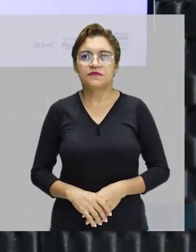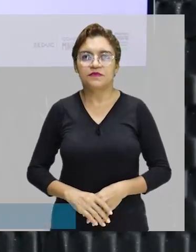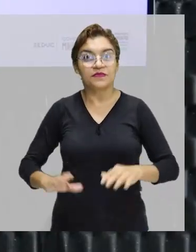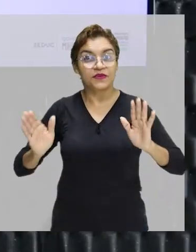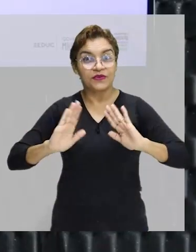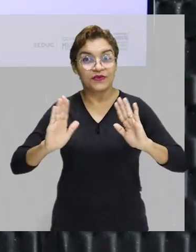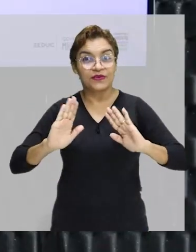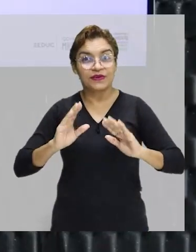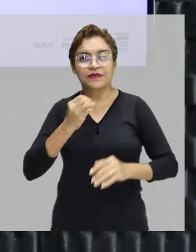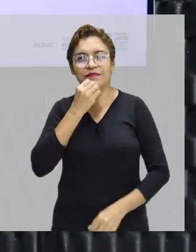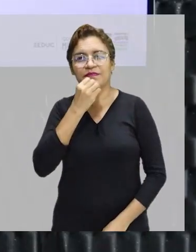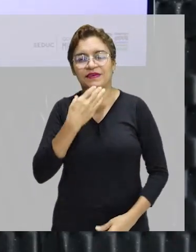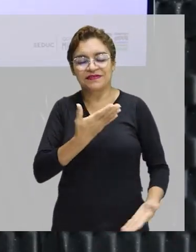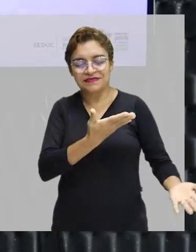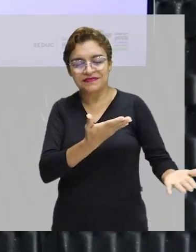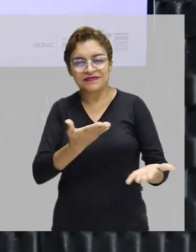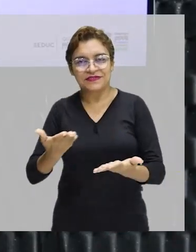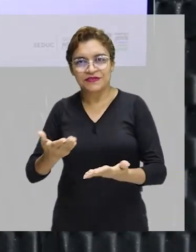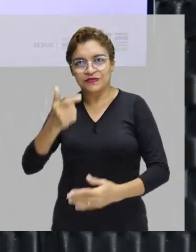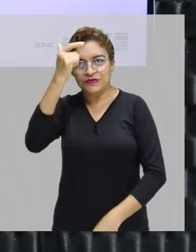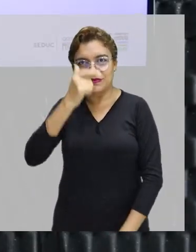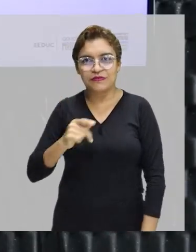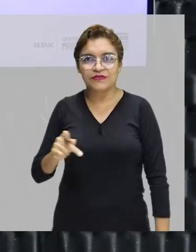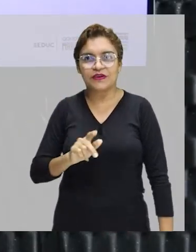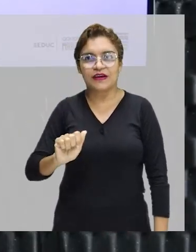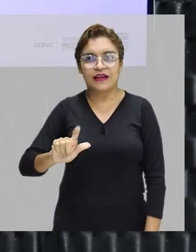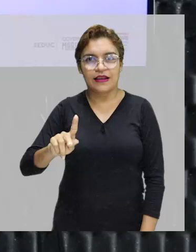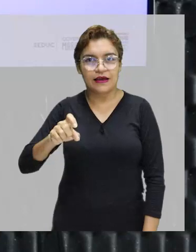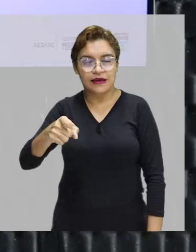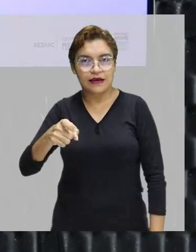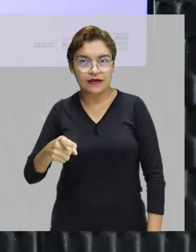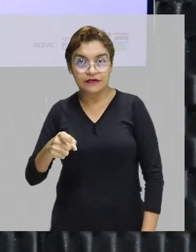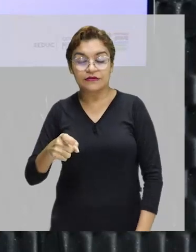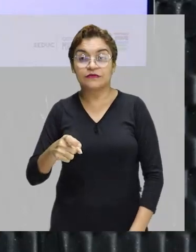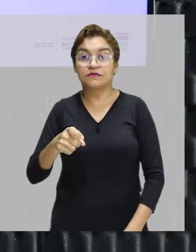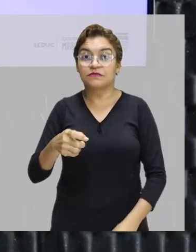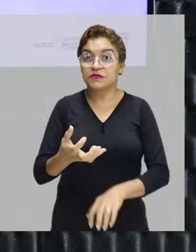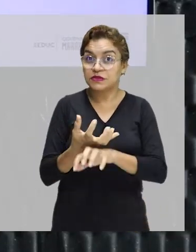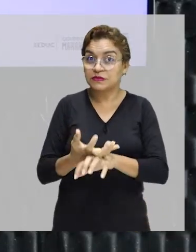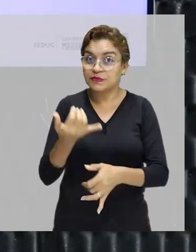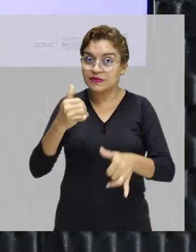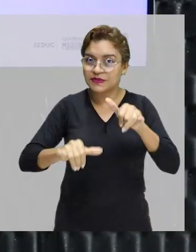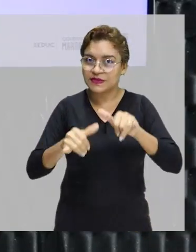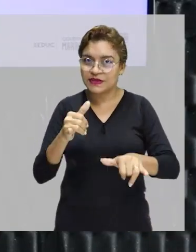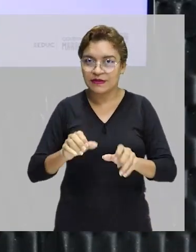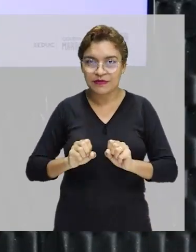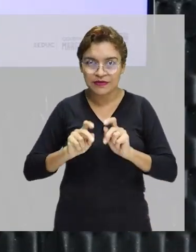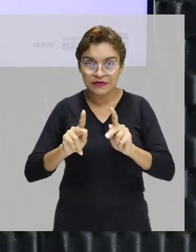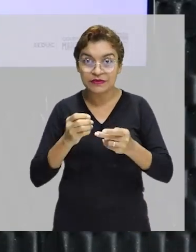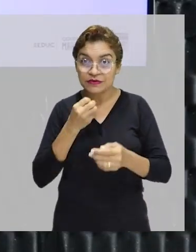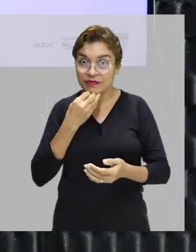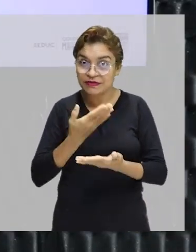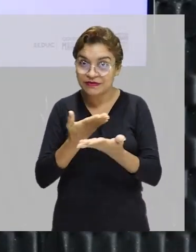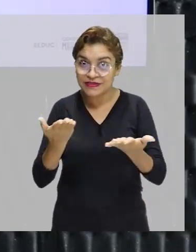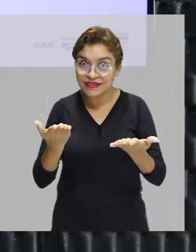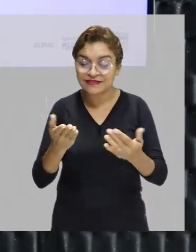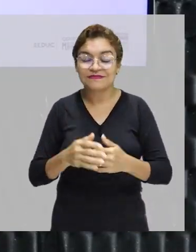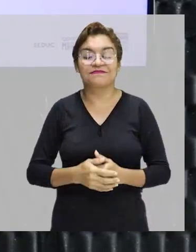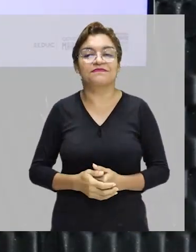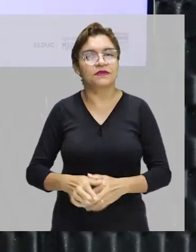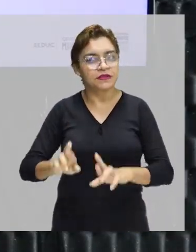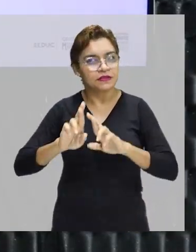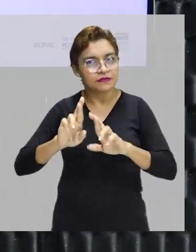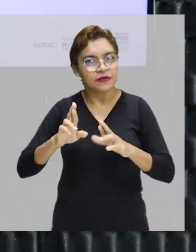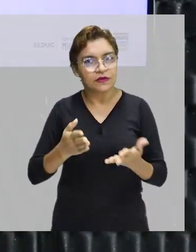Olá, turma! Sejam todos bem-vindos. Professor Alex Ferreira, professor de Química da plataforma Gonçalves Dias. Tudo bem com vocês, turminha? Bom, espero que você